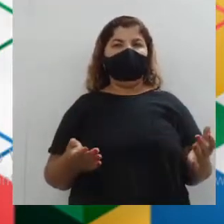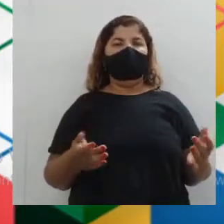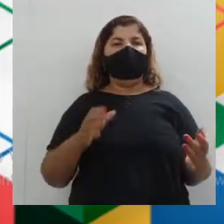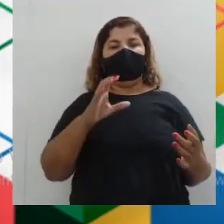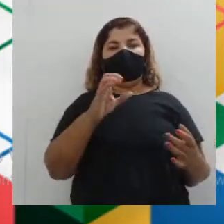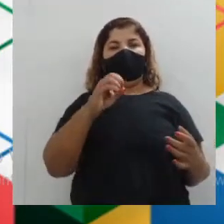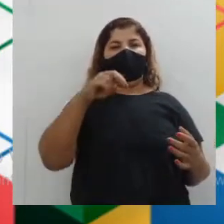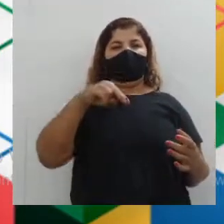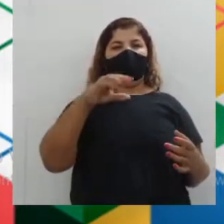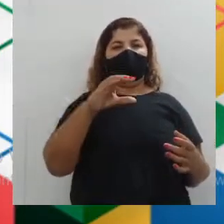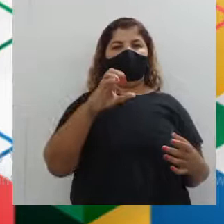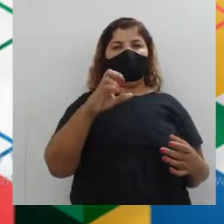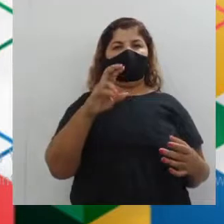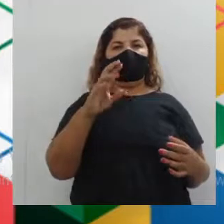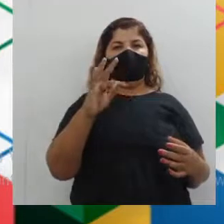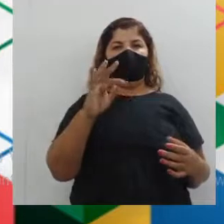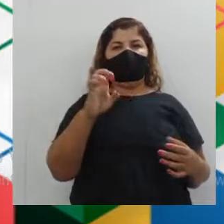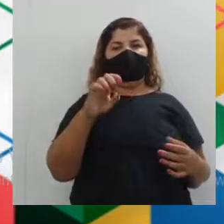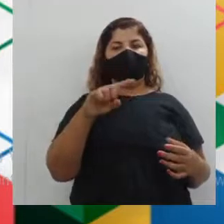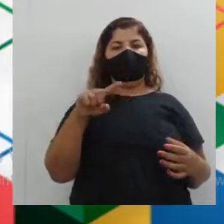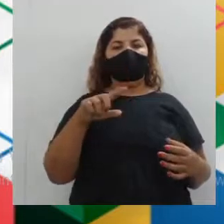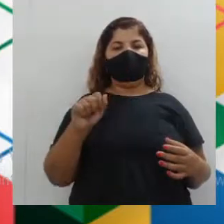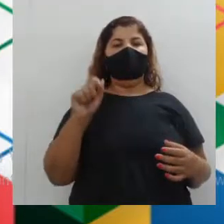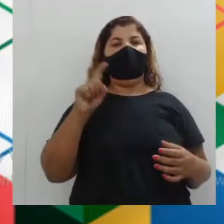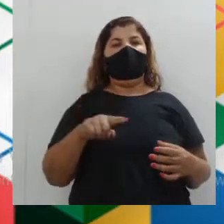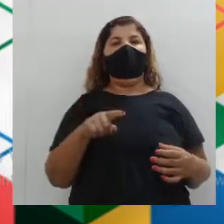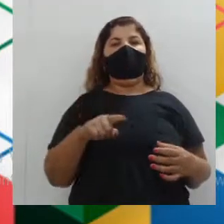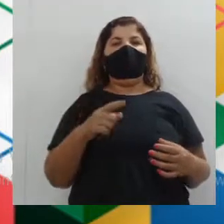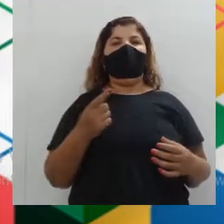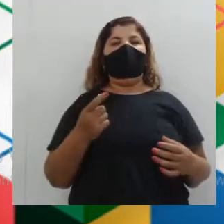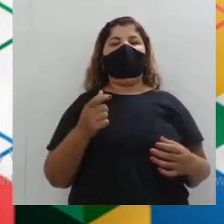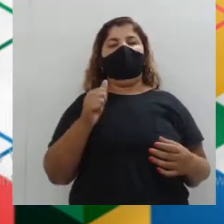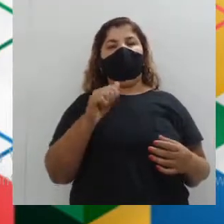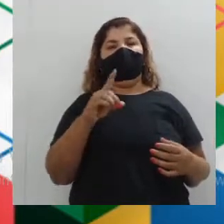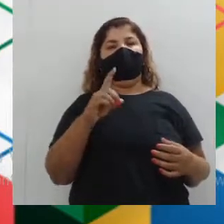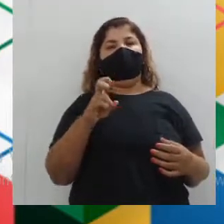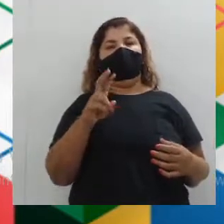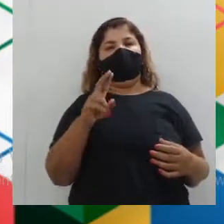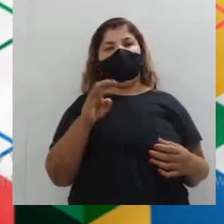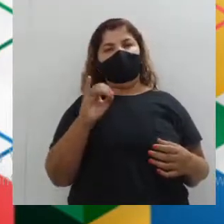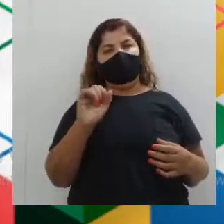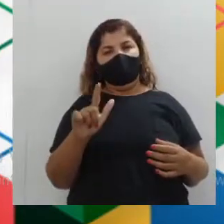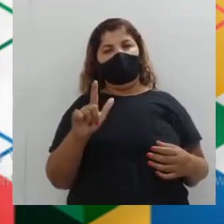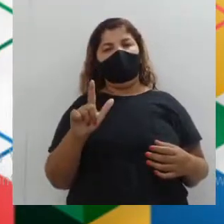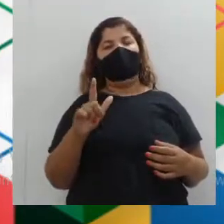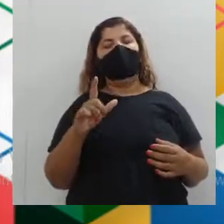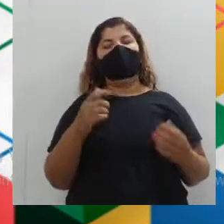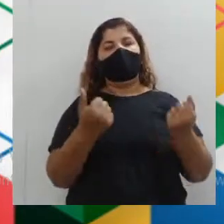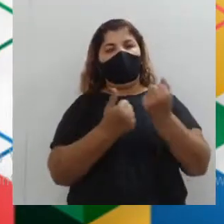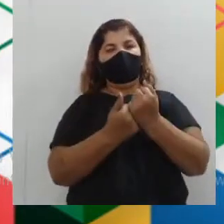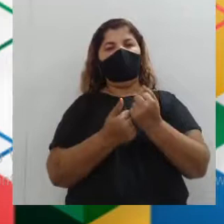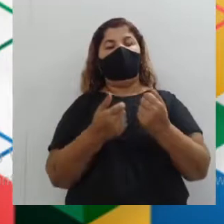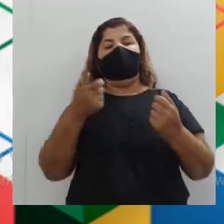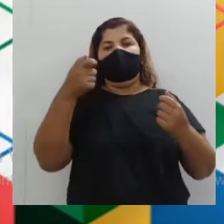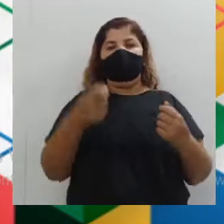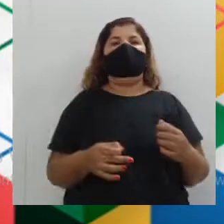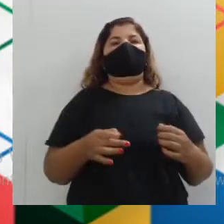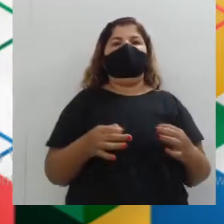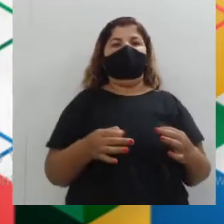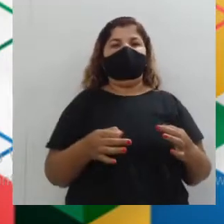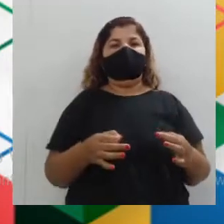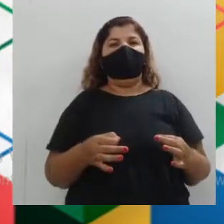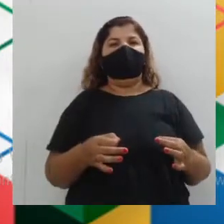locução adverbial de afirmação, né? Ao contrário do talvez, que é uma dúvida. Então, com certeza,